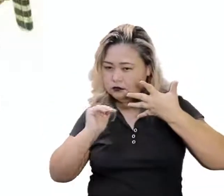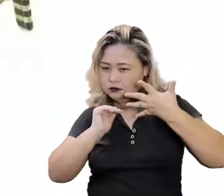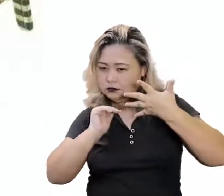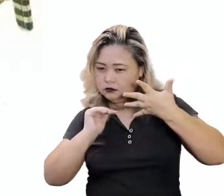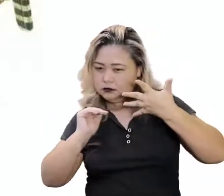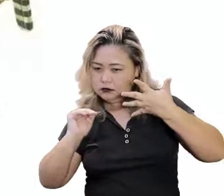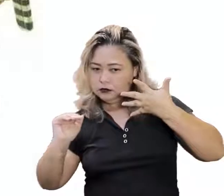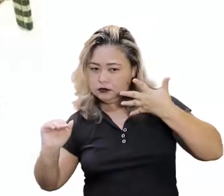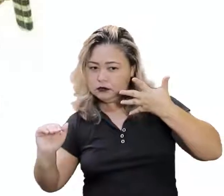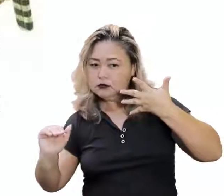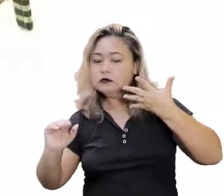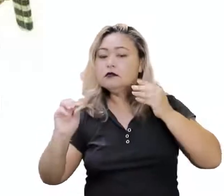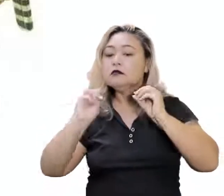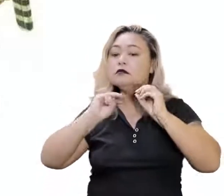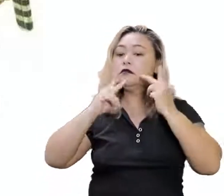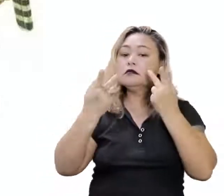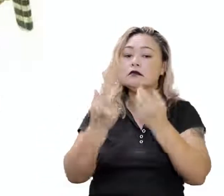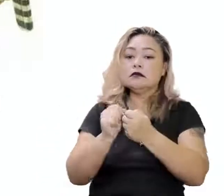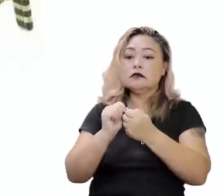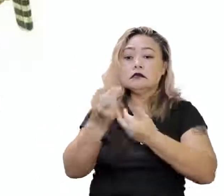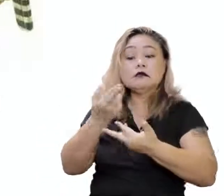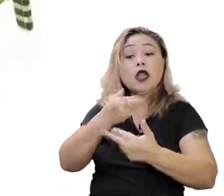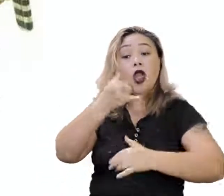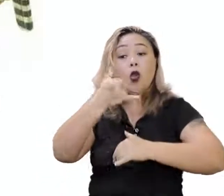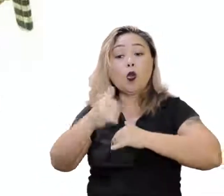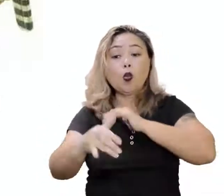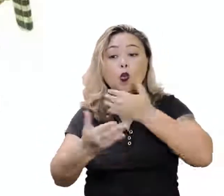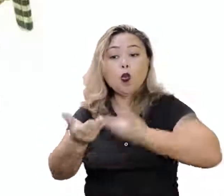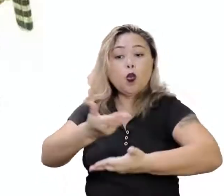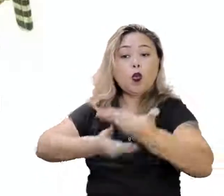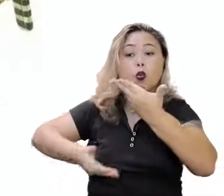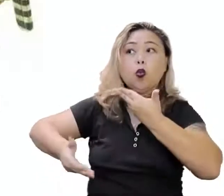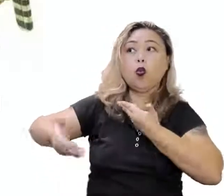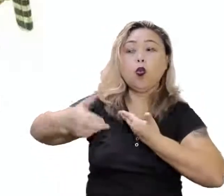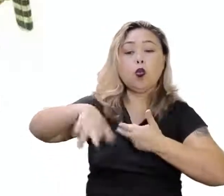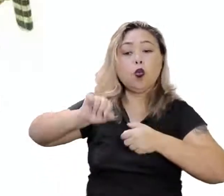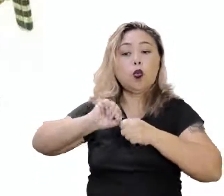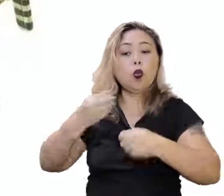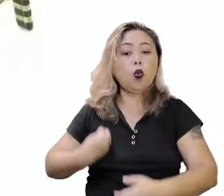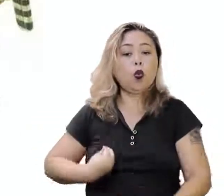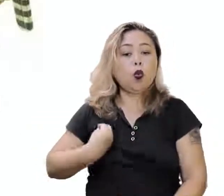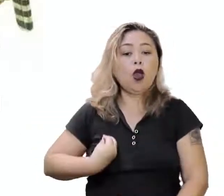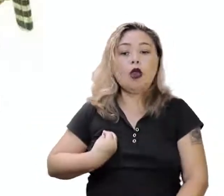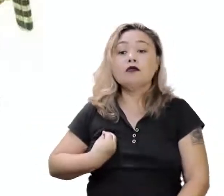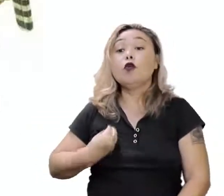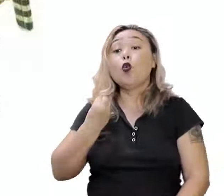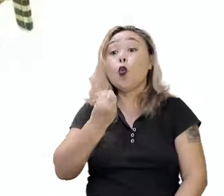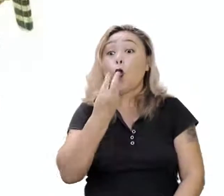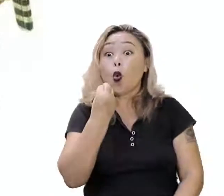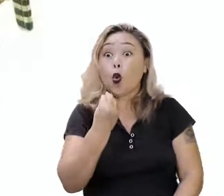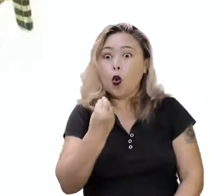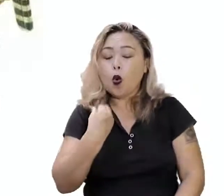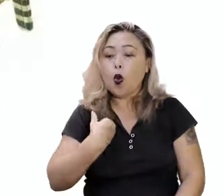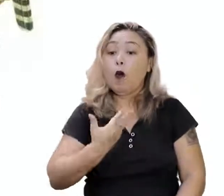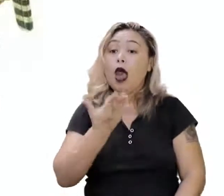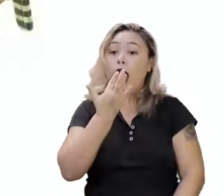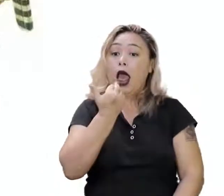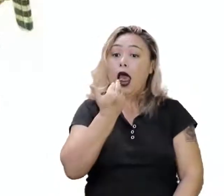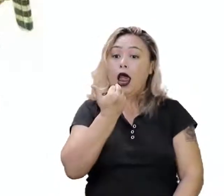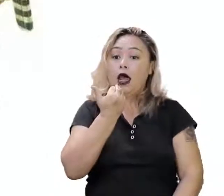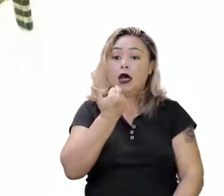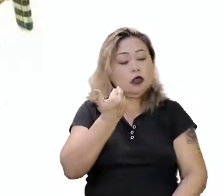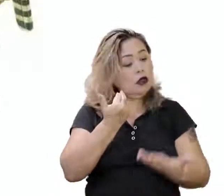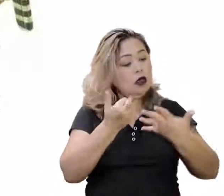Unidirecional de matéria e energia. Trocada entre os seres vivos através de quê? Da alimentação. Então, quando a gente fala